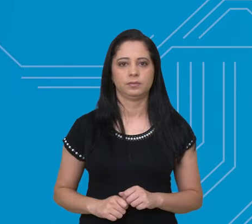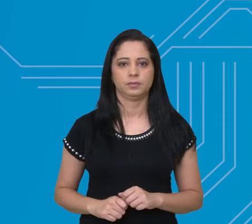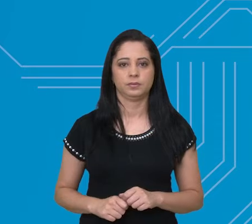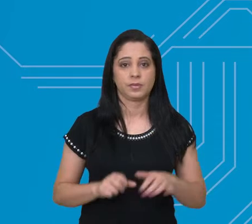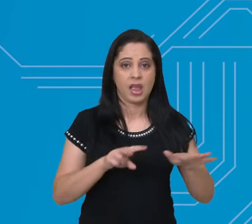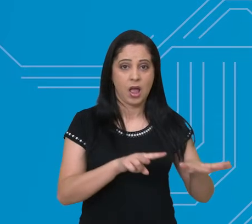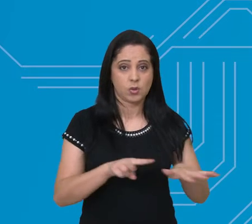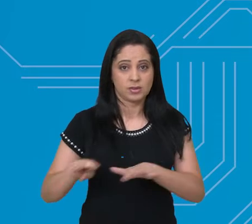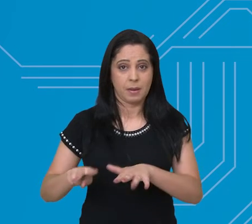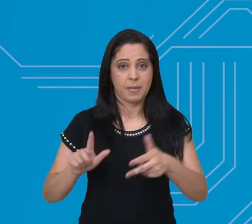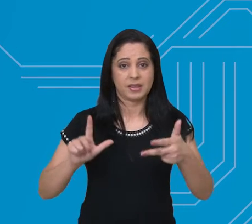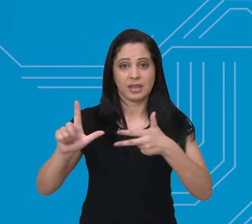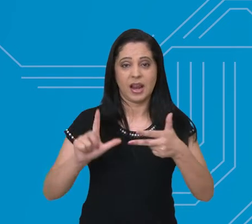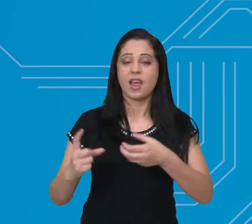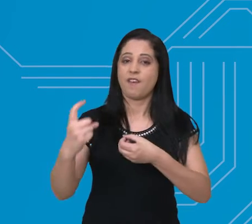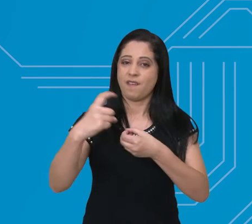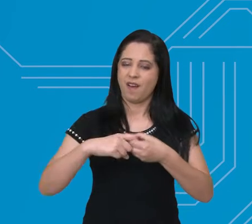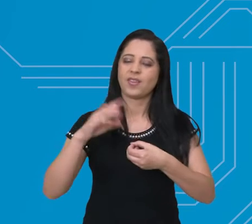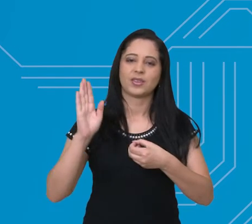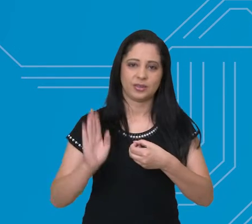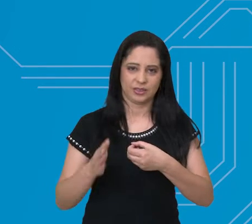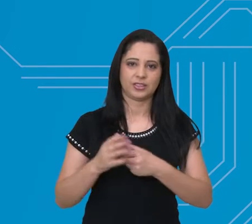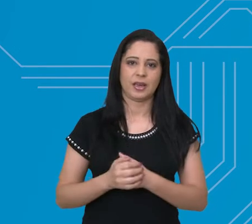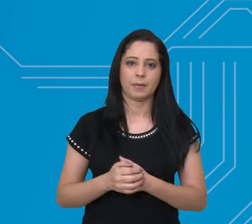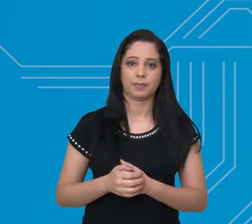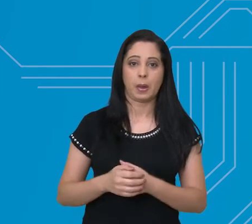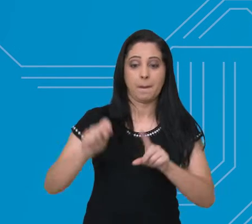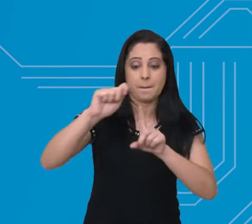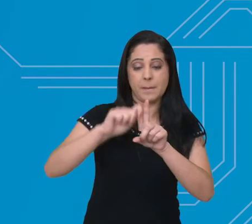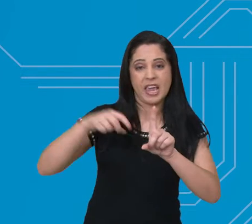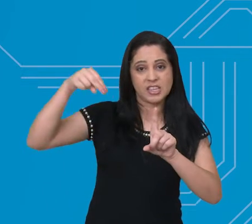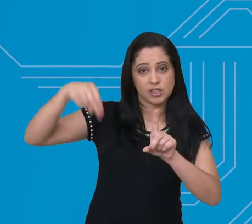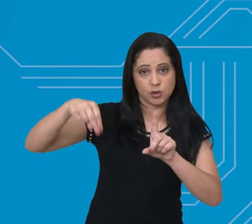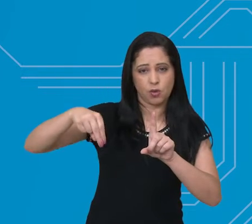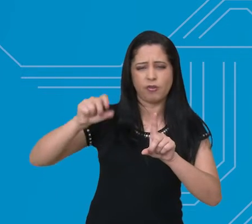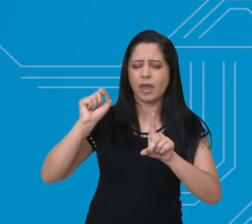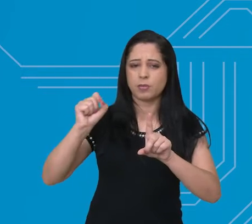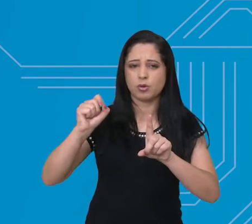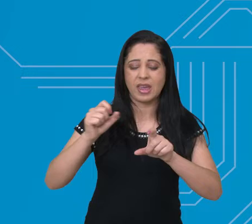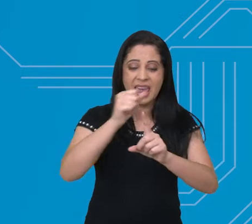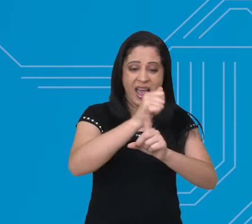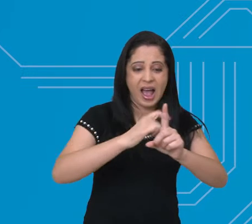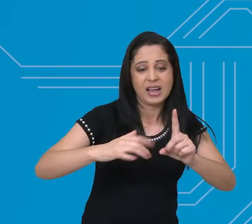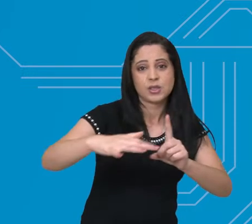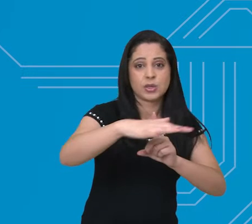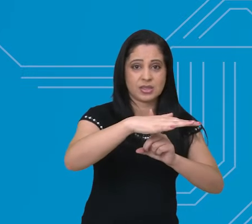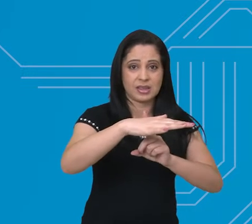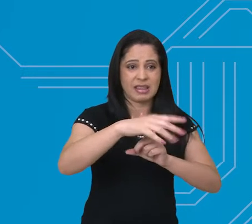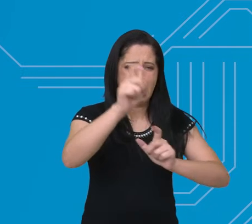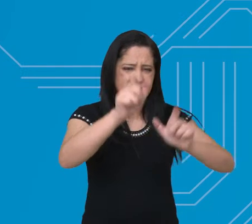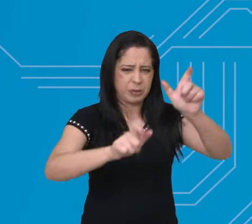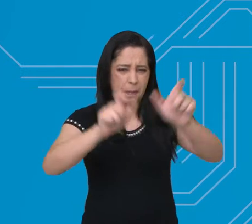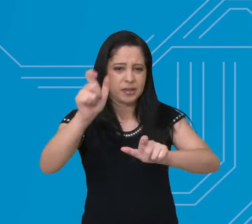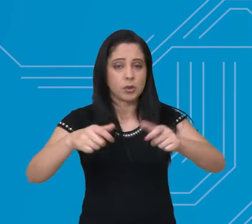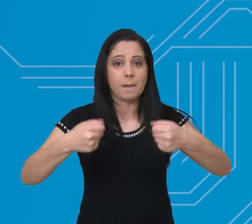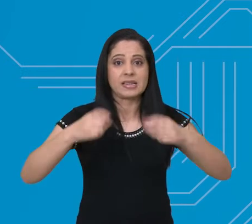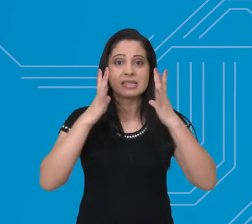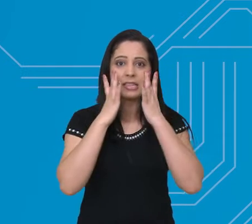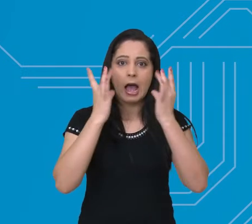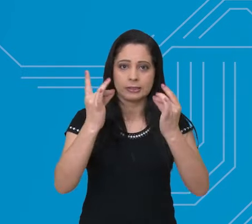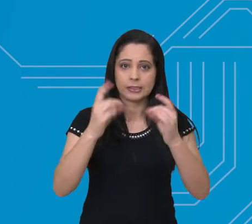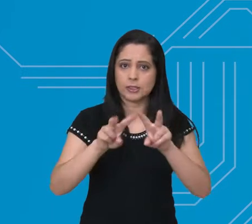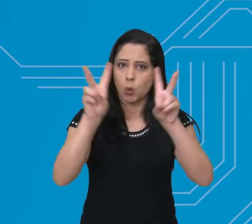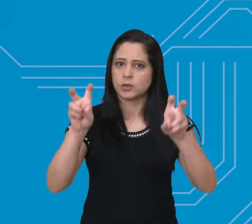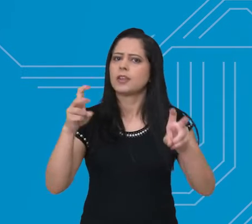E o Semana Legislativa está de volta? Em novembro, a gente chama a atenção de toda a sociedade para um assunto muito sério, que é o câncer